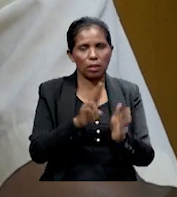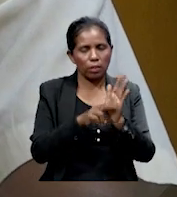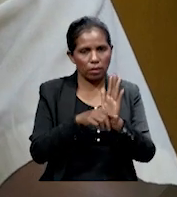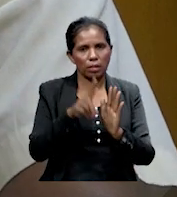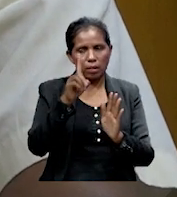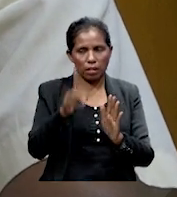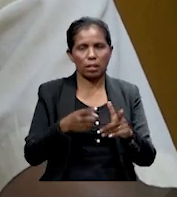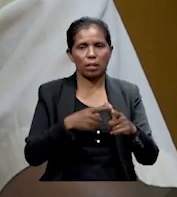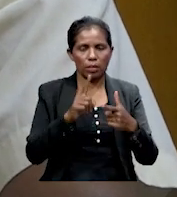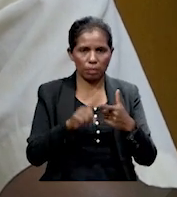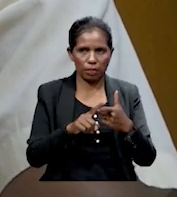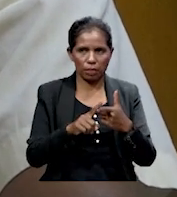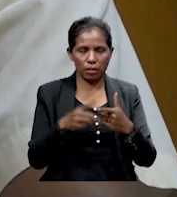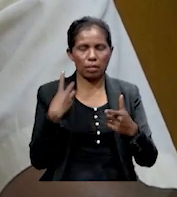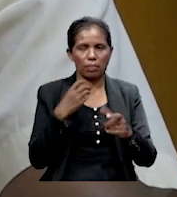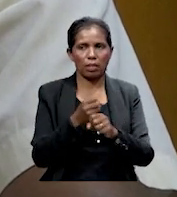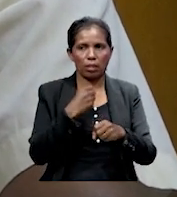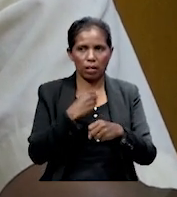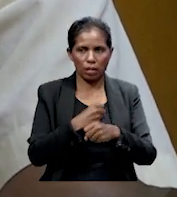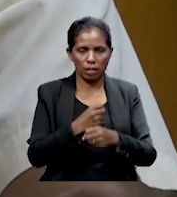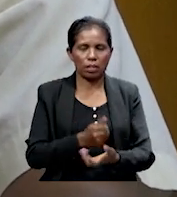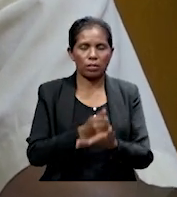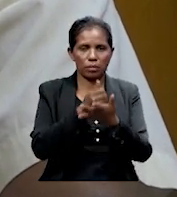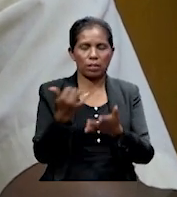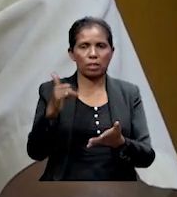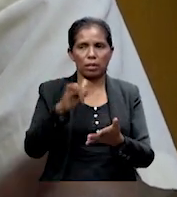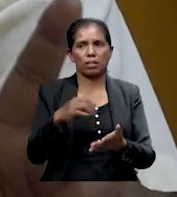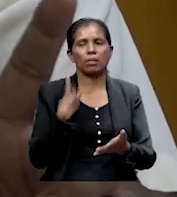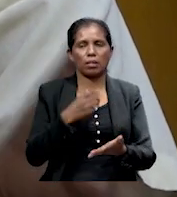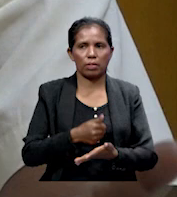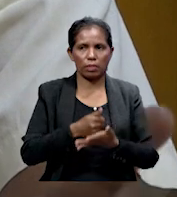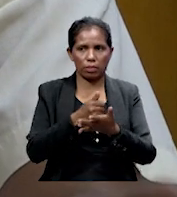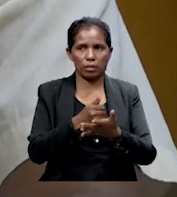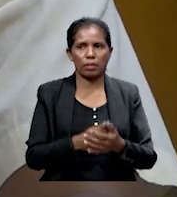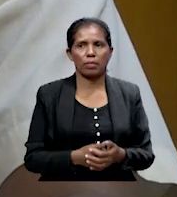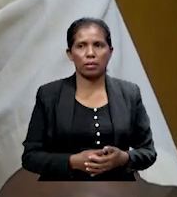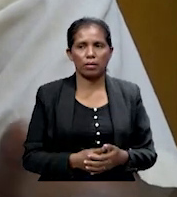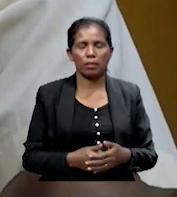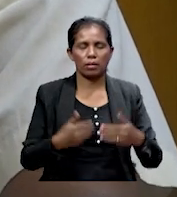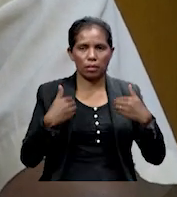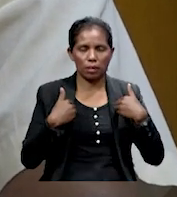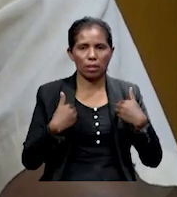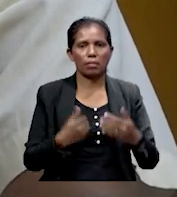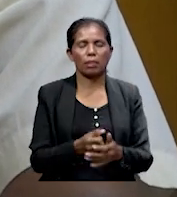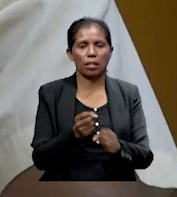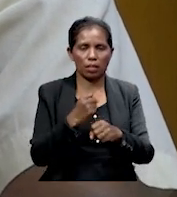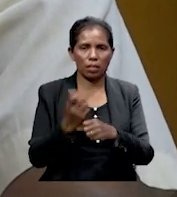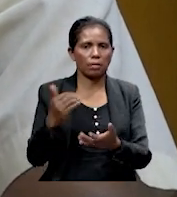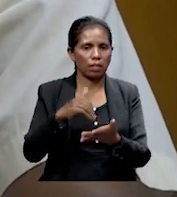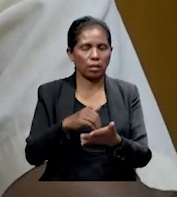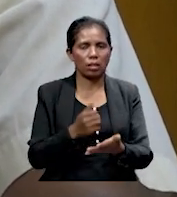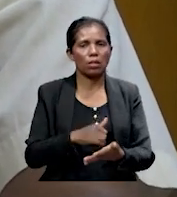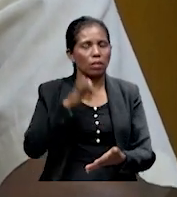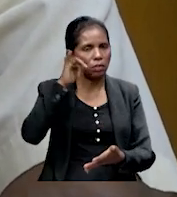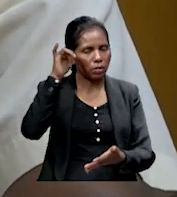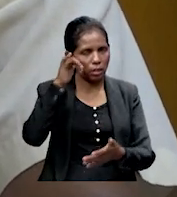depois a mim normaliza falha atendimento basira e a mim consegue atender e só handout mas a mim lá consegue halo atendimento o sei que